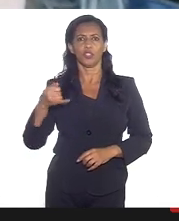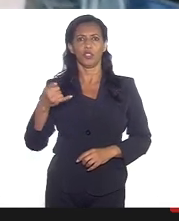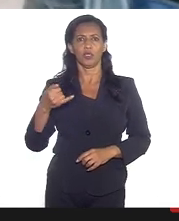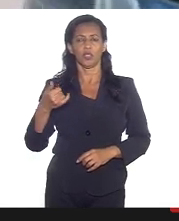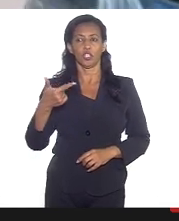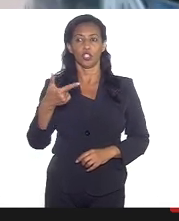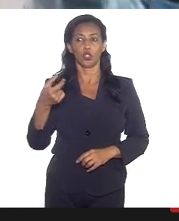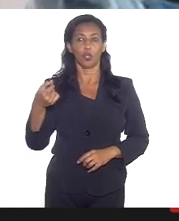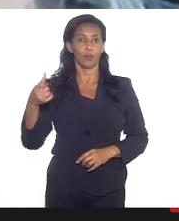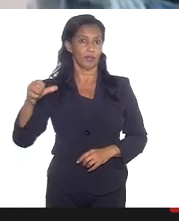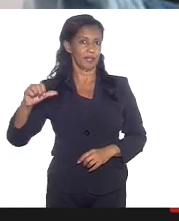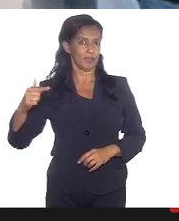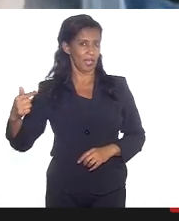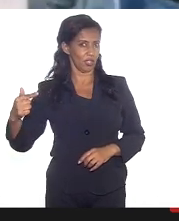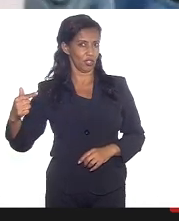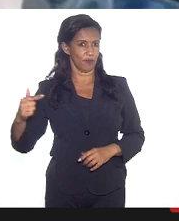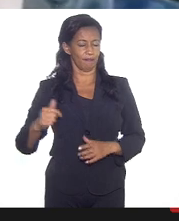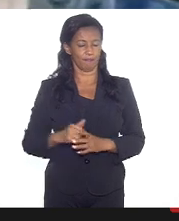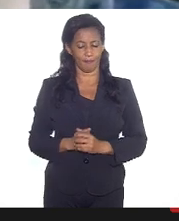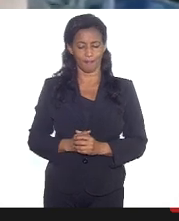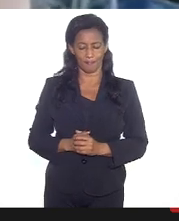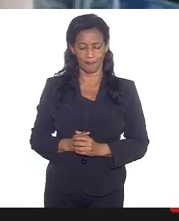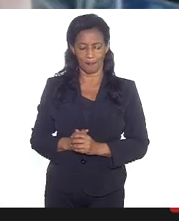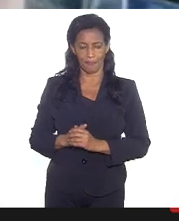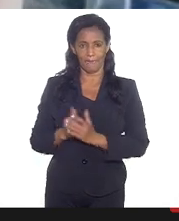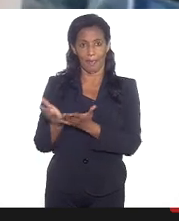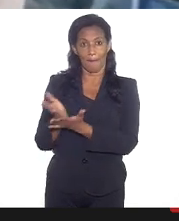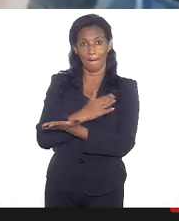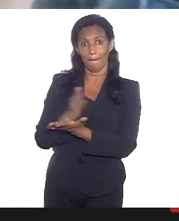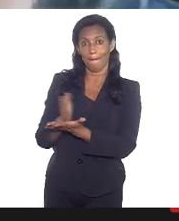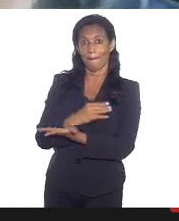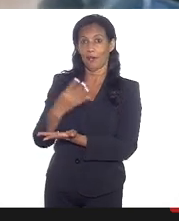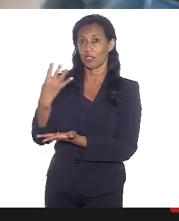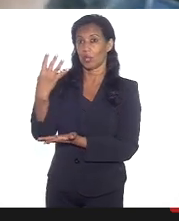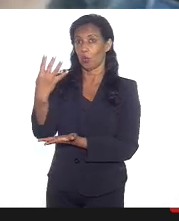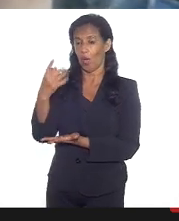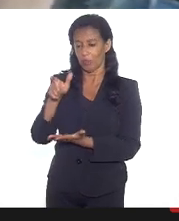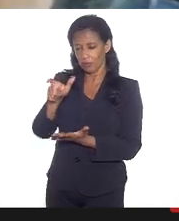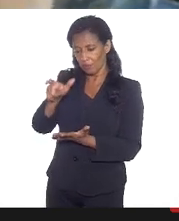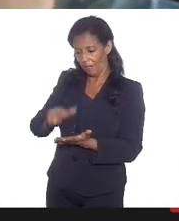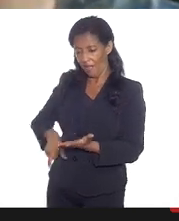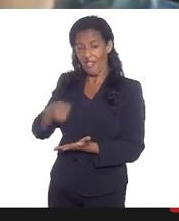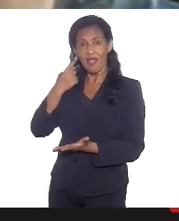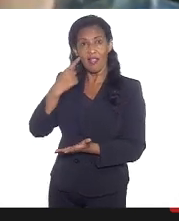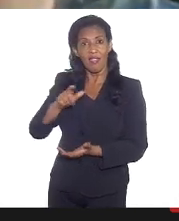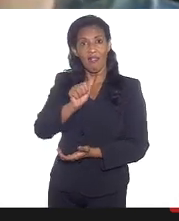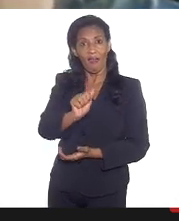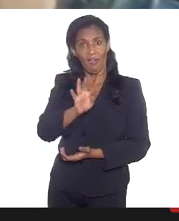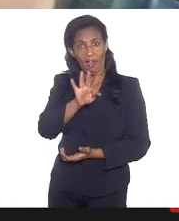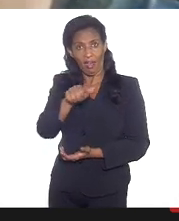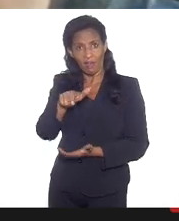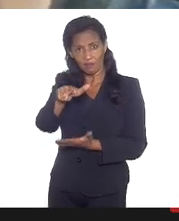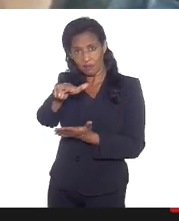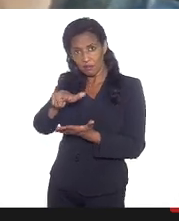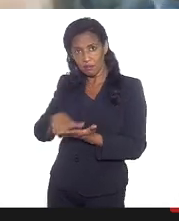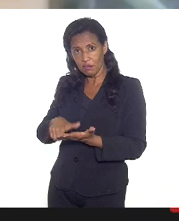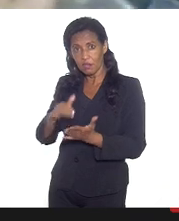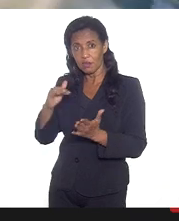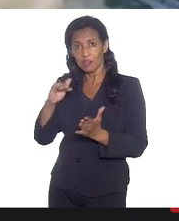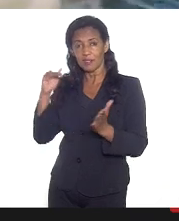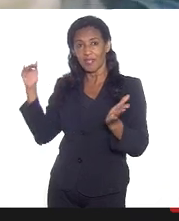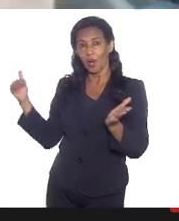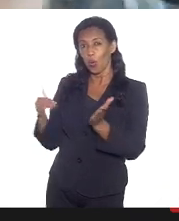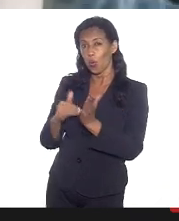de 2007, página 4, os senhores vão ver a ata da última